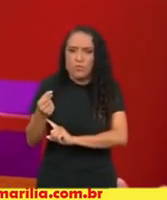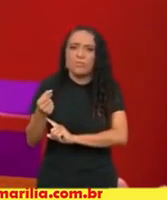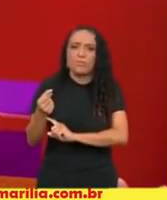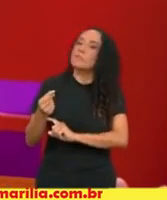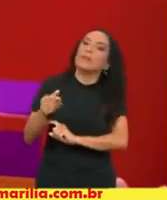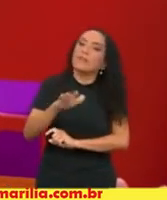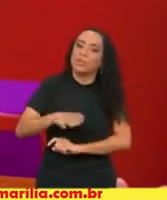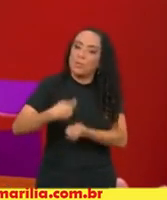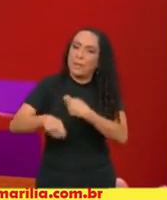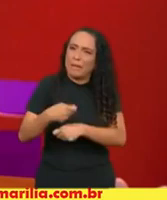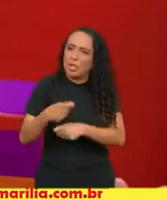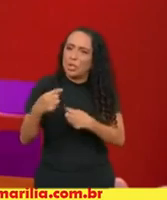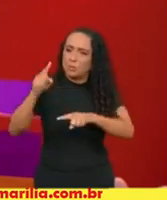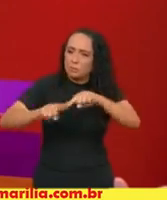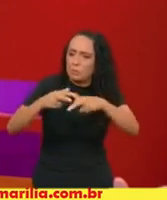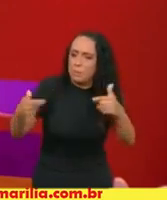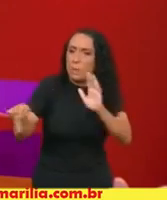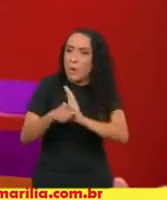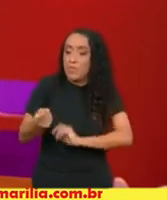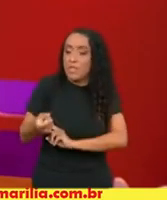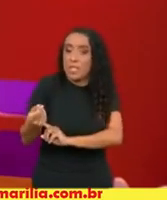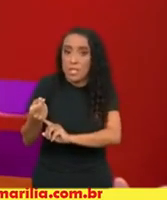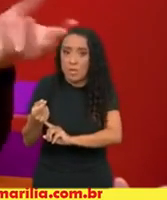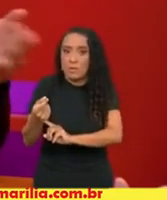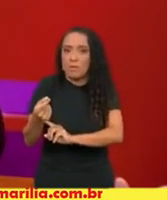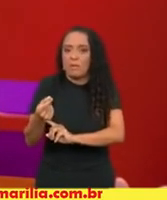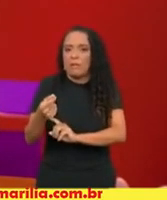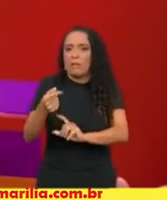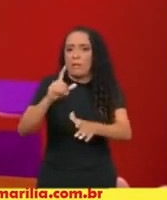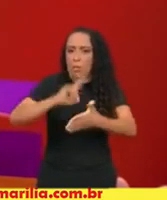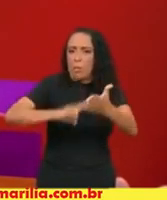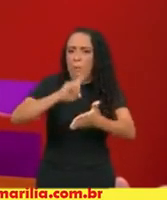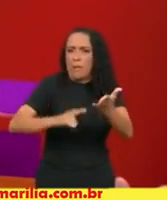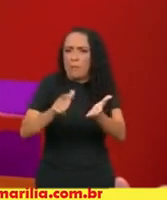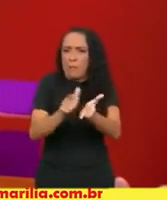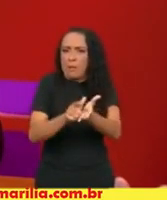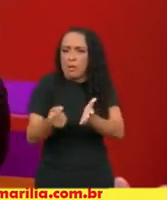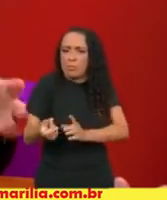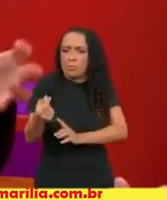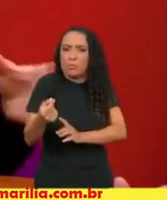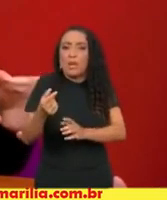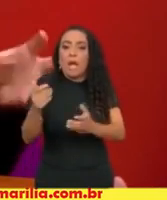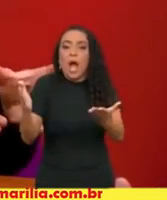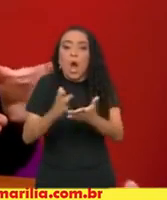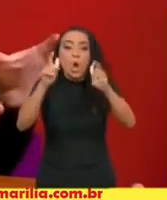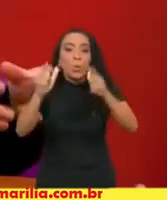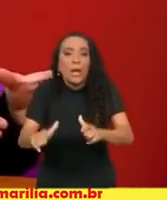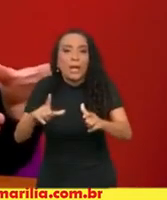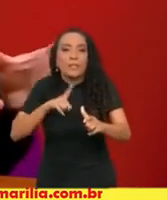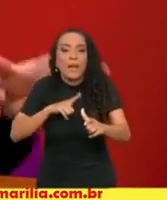mercado financeiro, evidentemente, todos os instrumentos financeiros possíveis, né, letras e seja lá o que for, em algum lugar